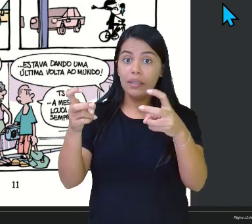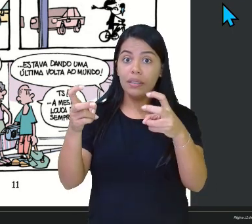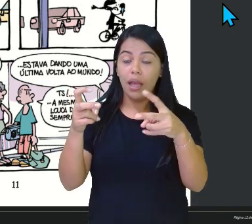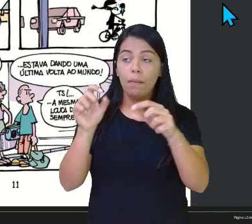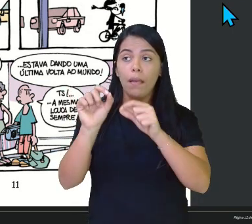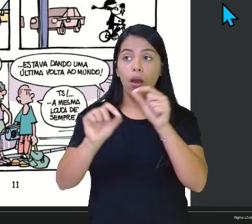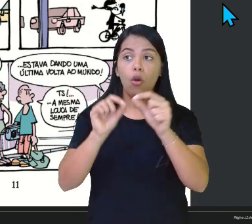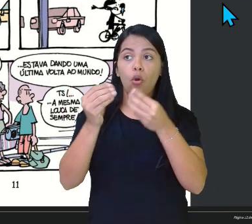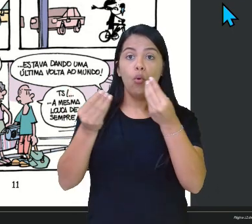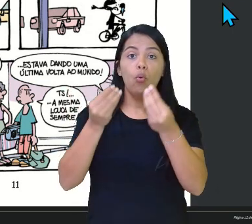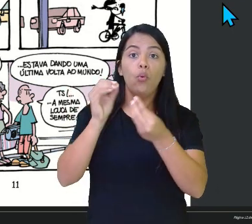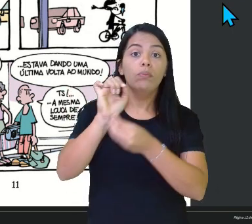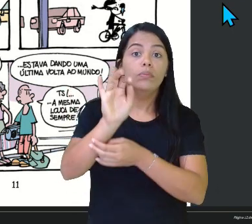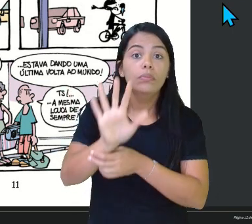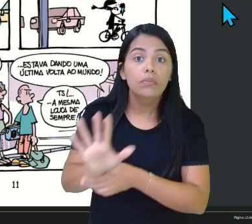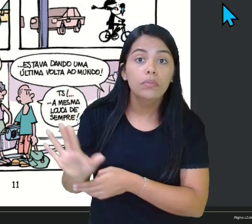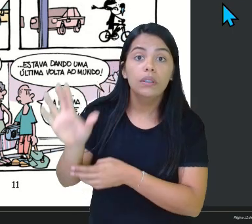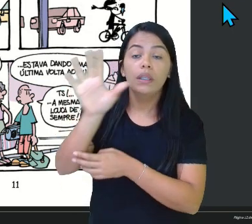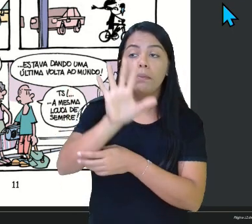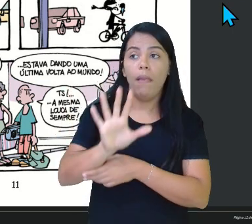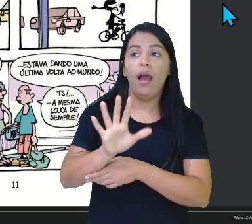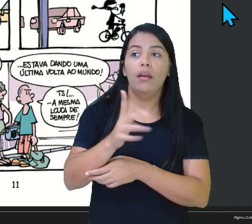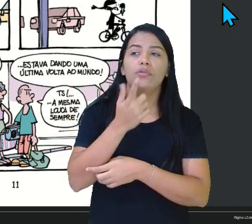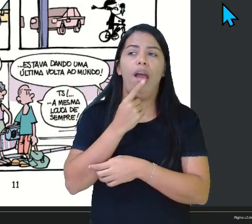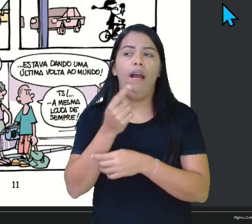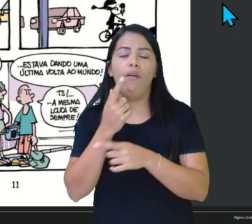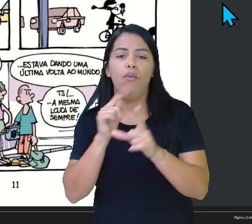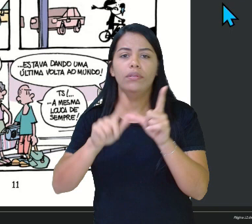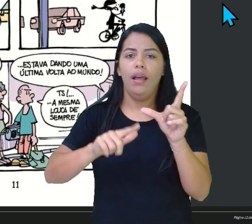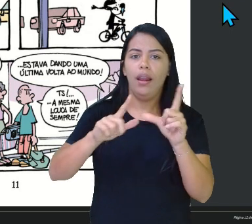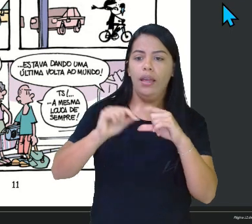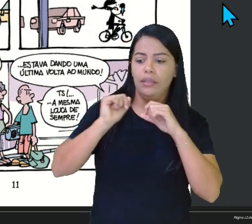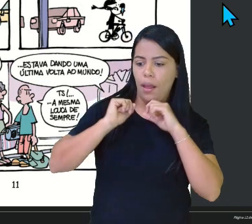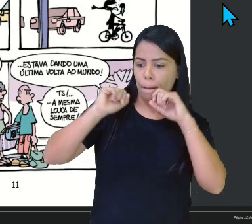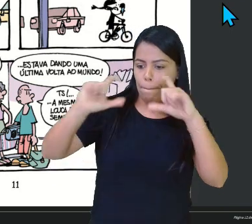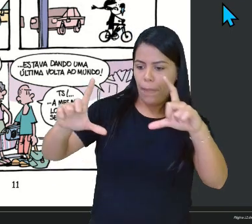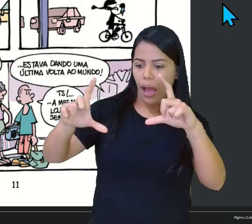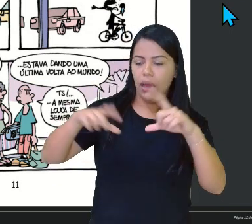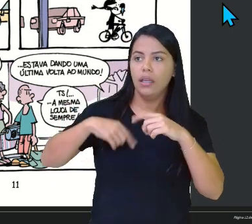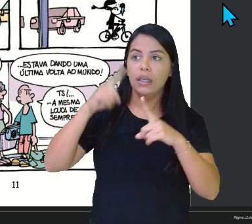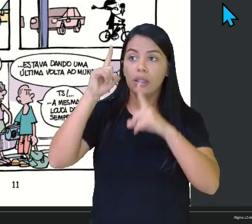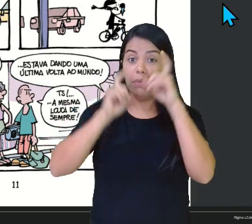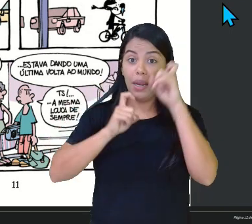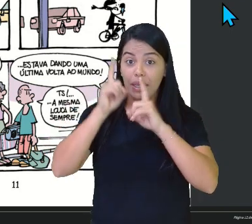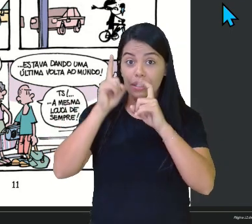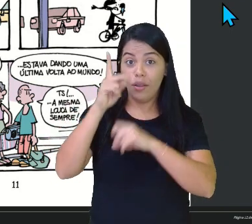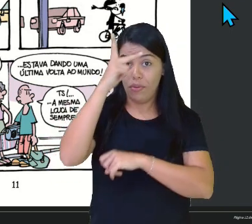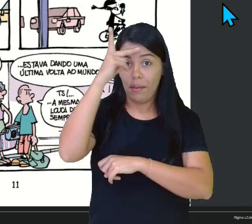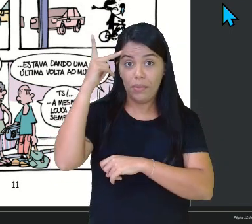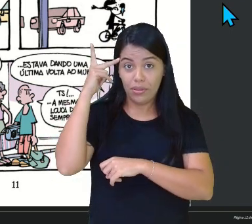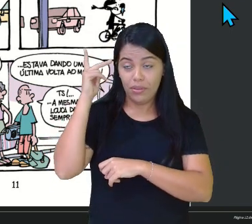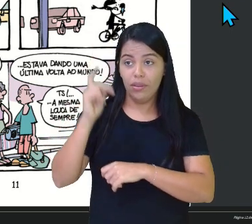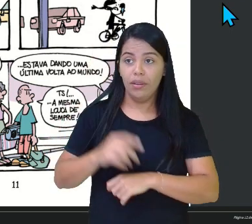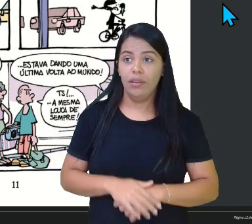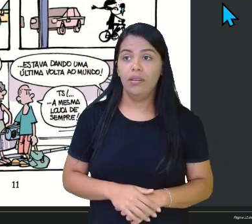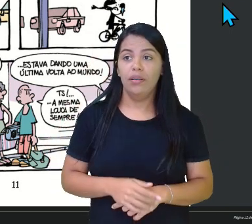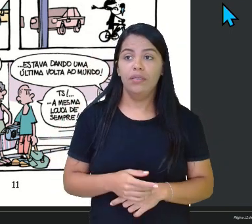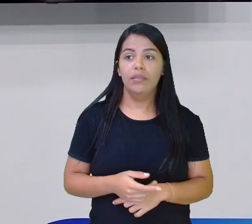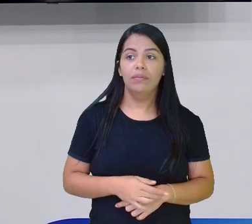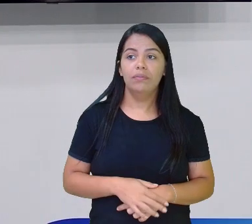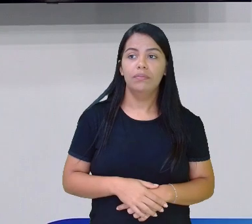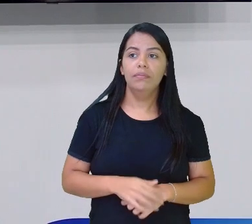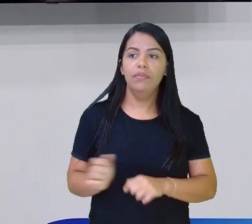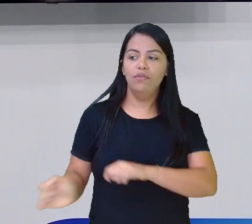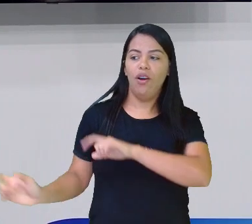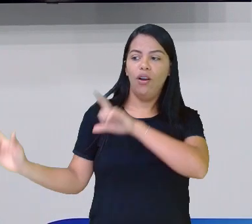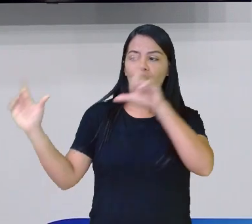a cor da letra e a expressão da pessoa que está falando. Volta para mim aqui, produção, por favor. Estou me